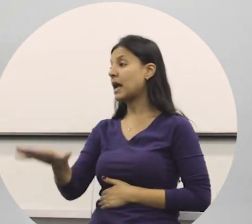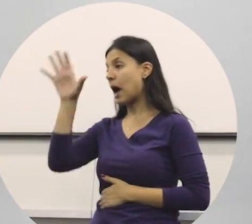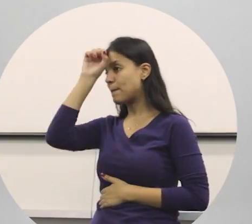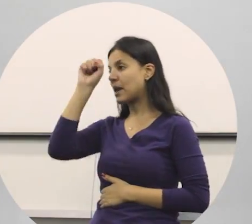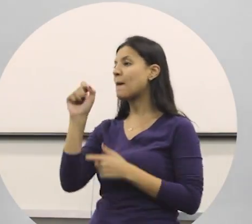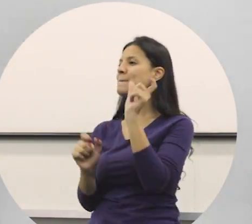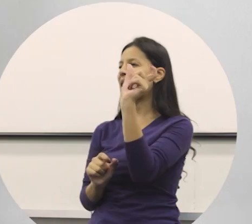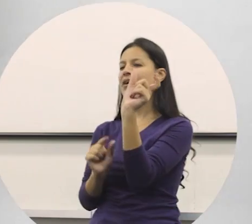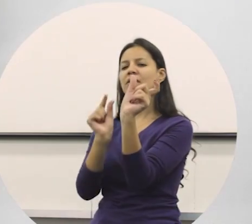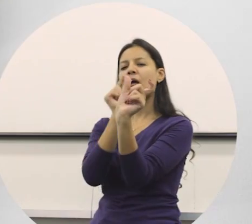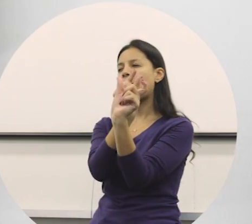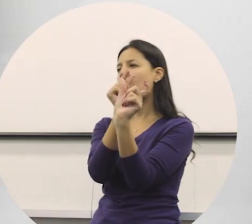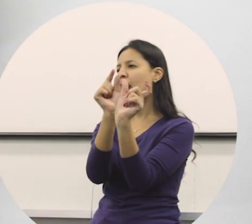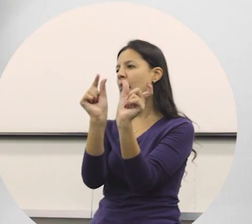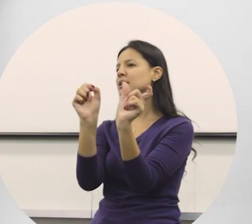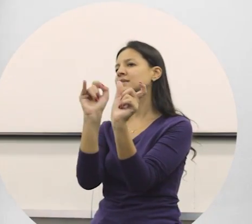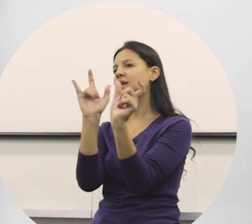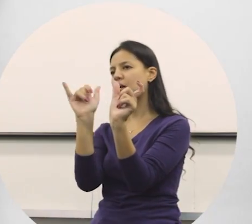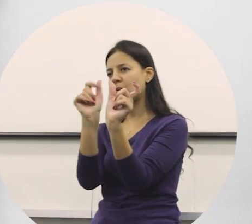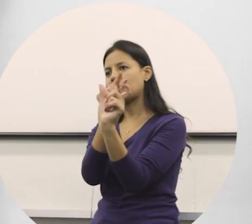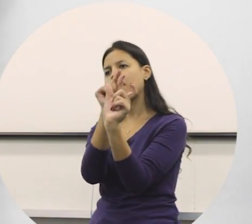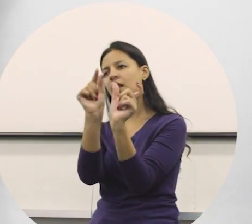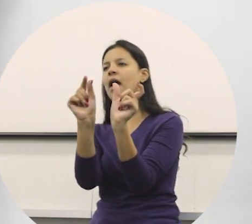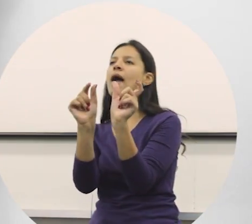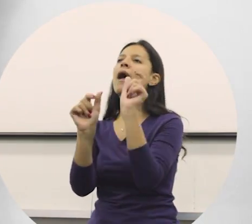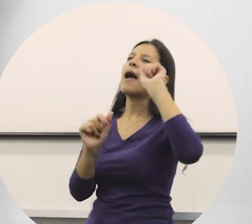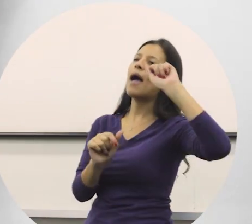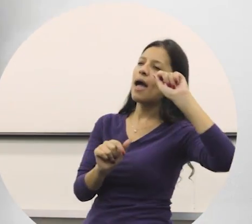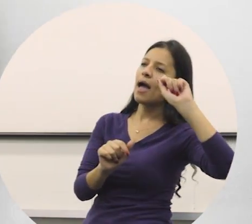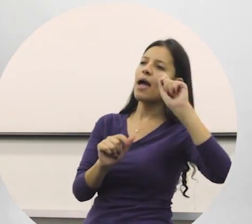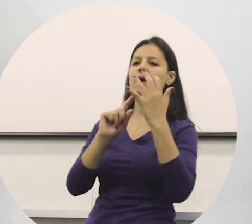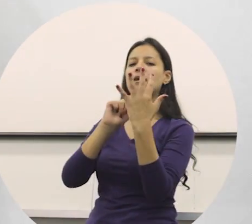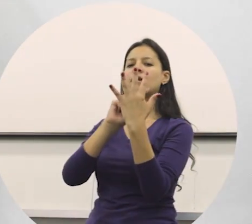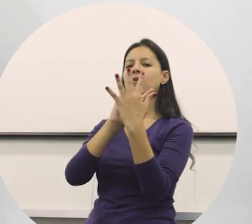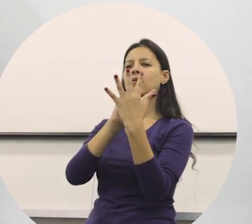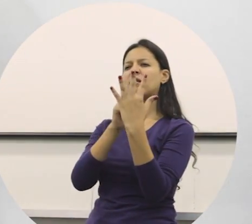mais frequentes, consoante de vogal, e ela aprende sá.